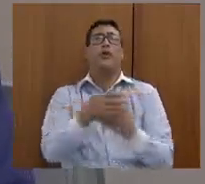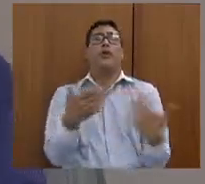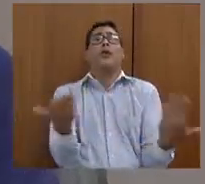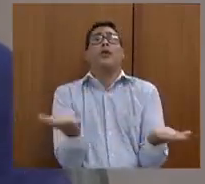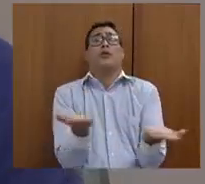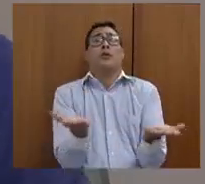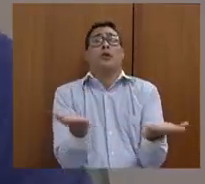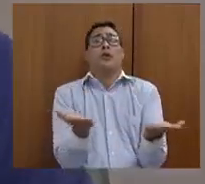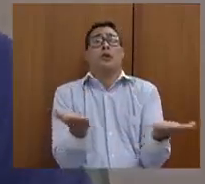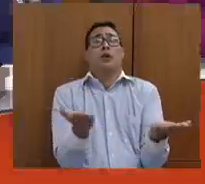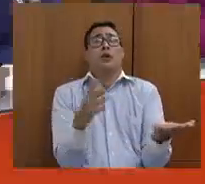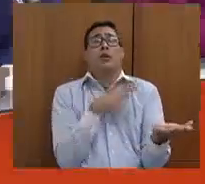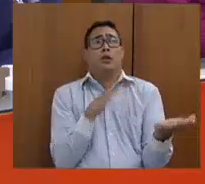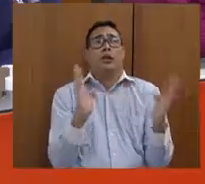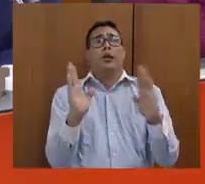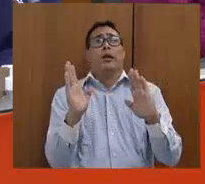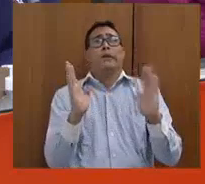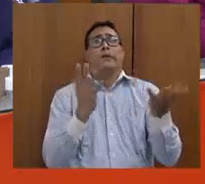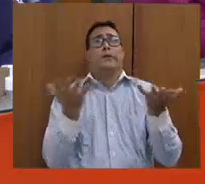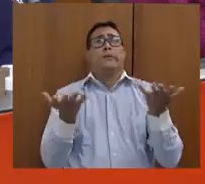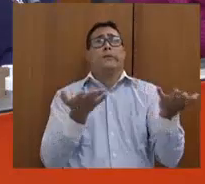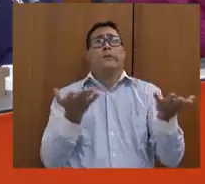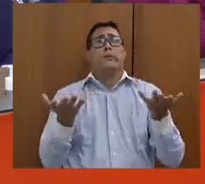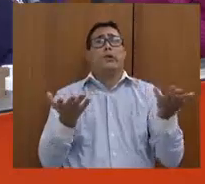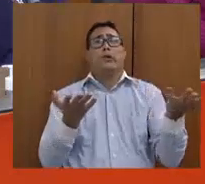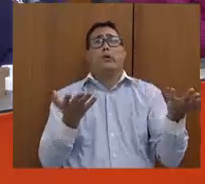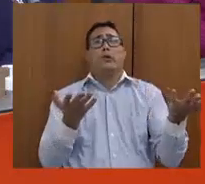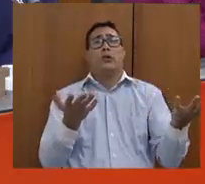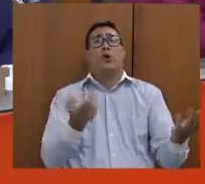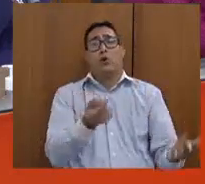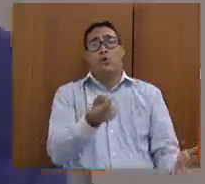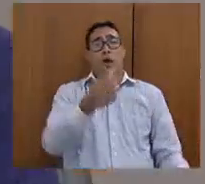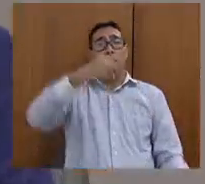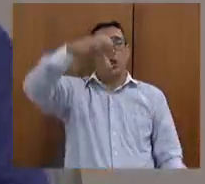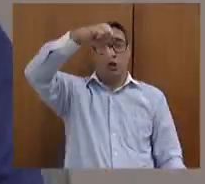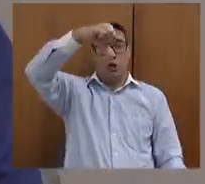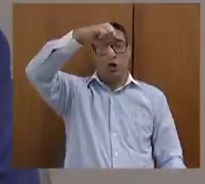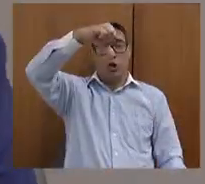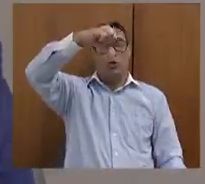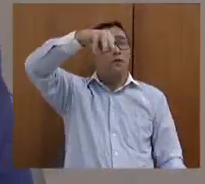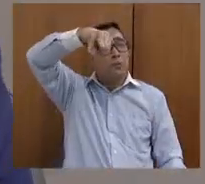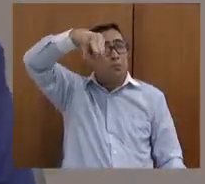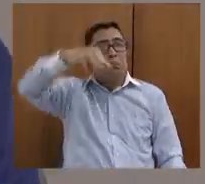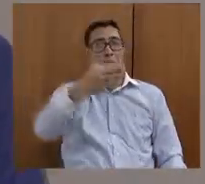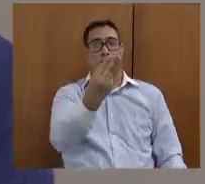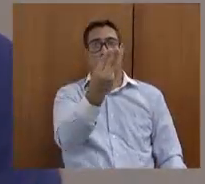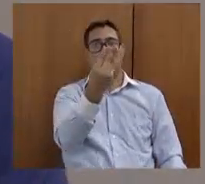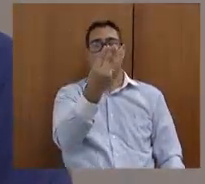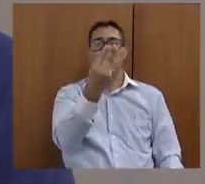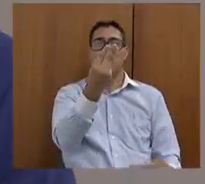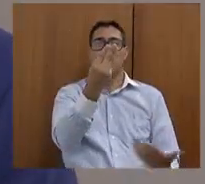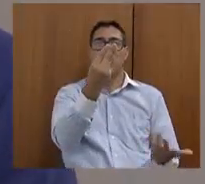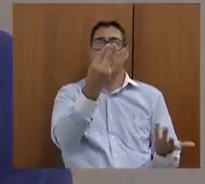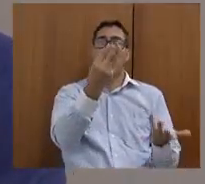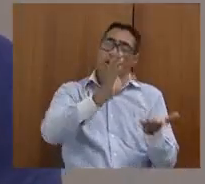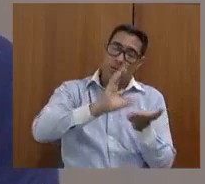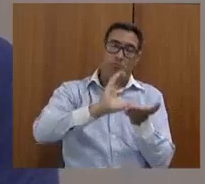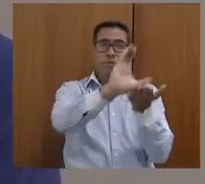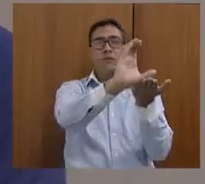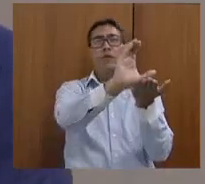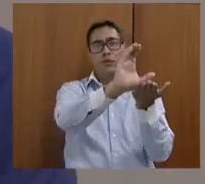hoje estamos na casa de oito quase nove milhões de investimentos Saímos de 2019 do investimento de 1 Milhão